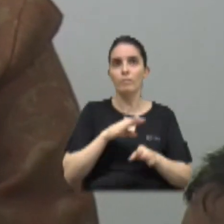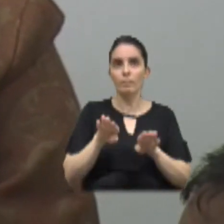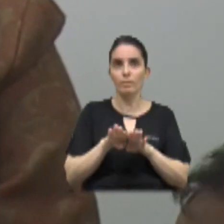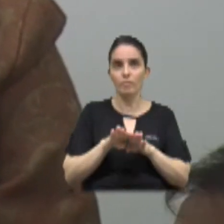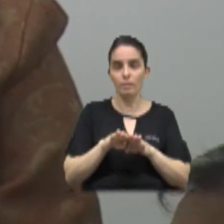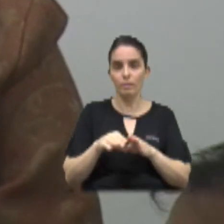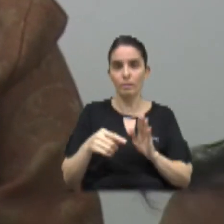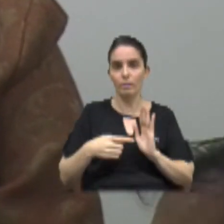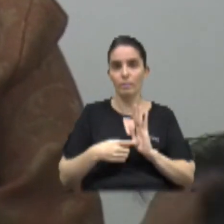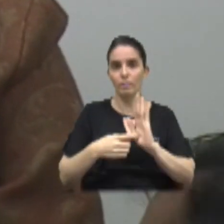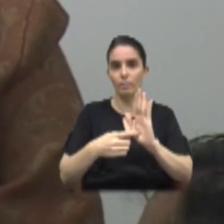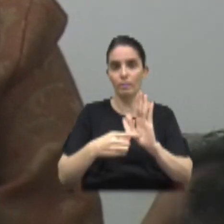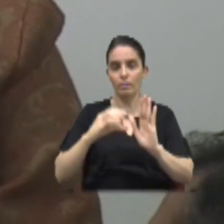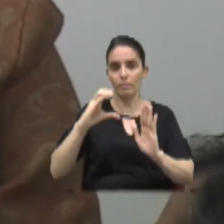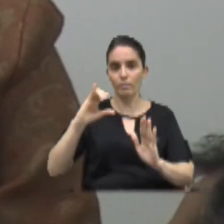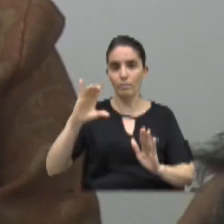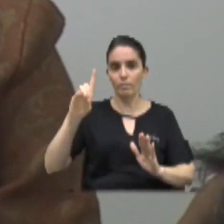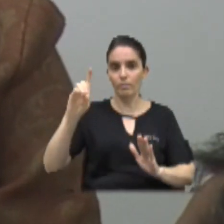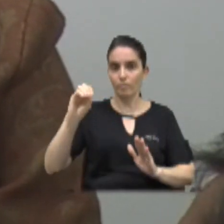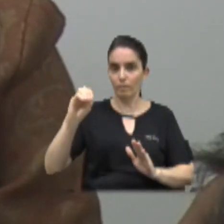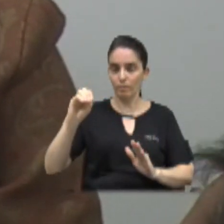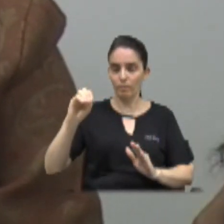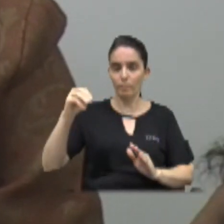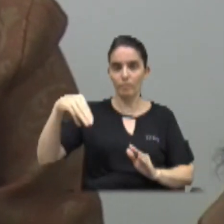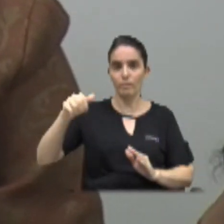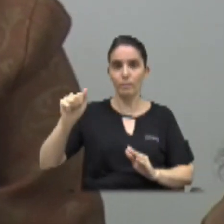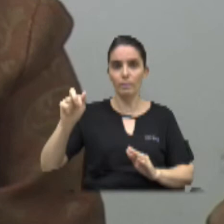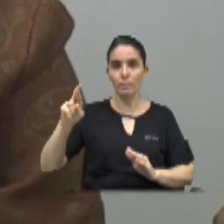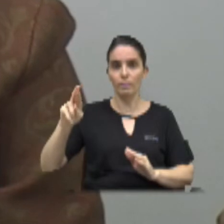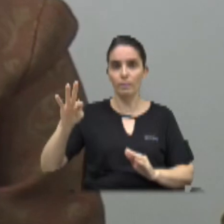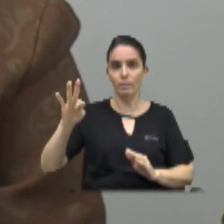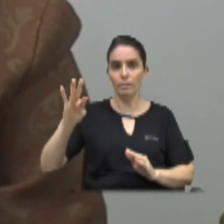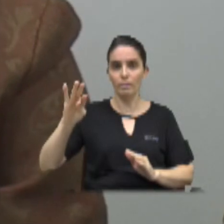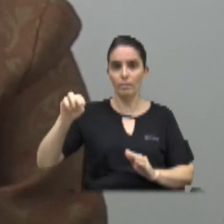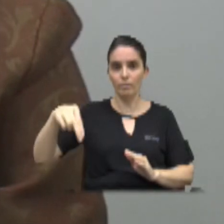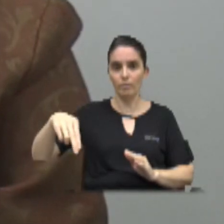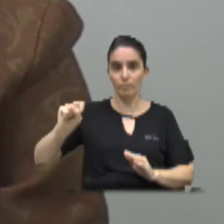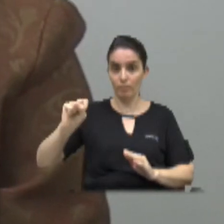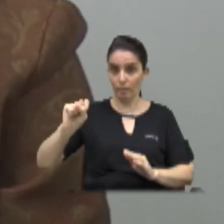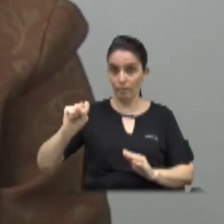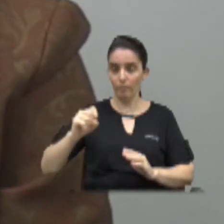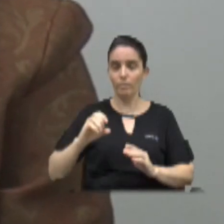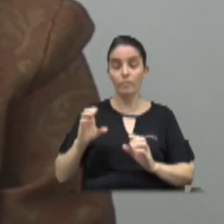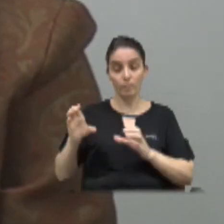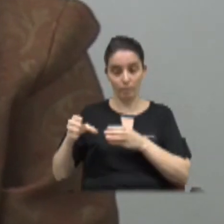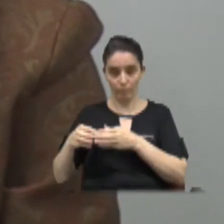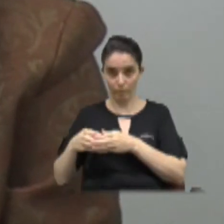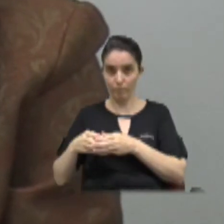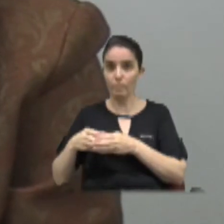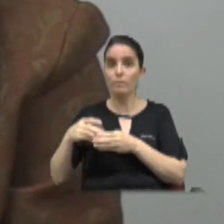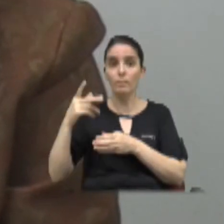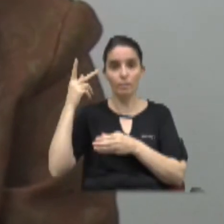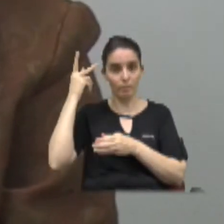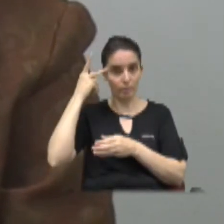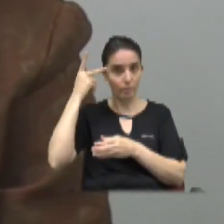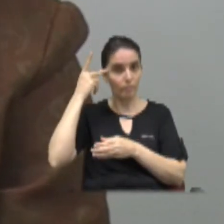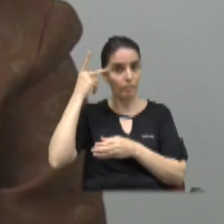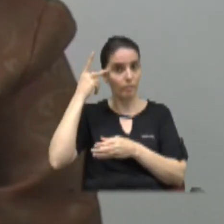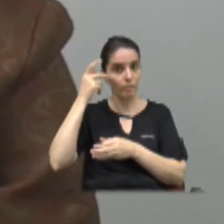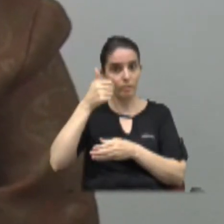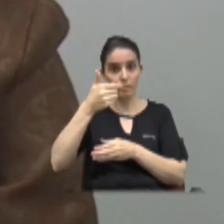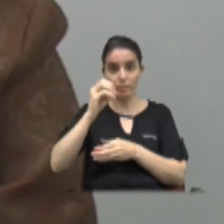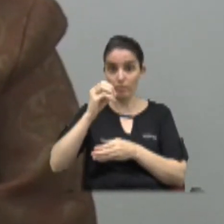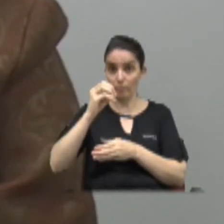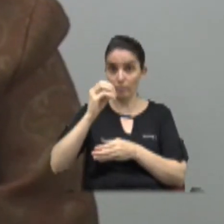Limeira o Cido Martins, que é da Reciclázaro, que ele é uma das entidades do Estado de São Paulo, está ainda as 10